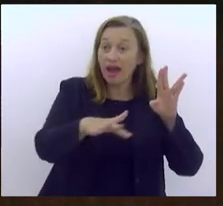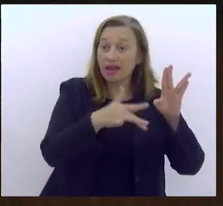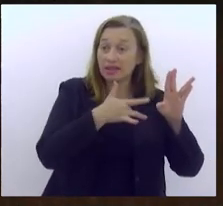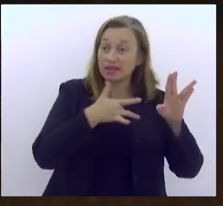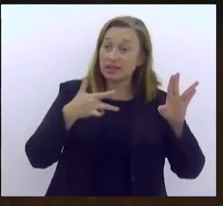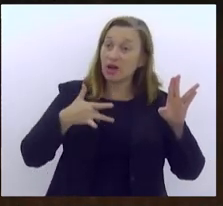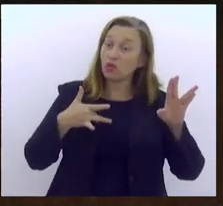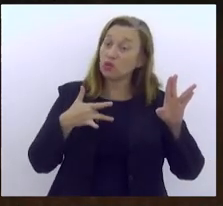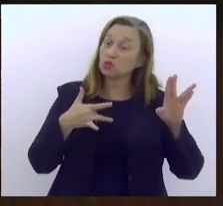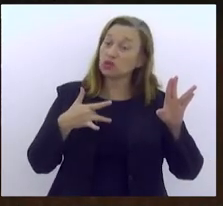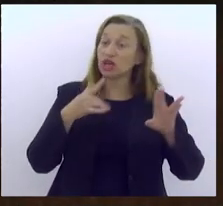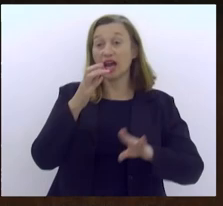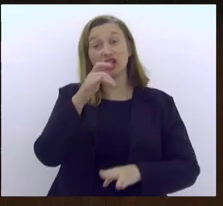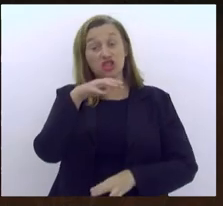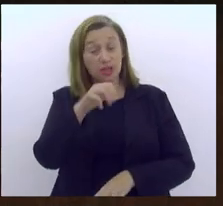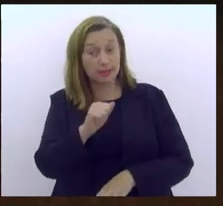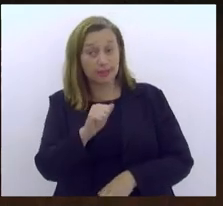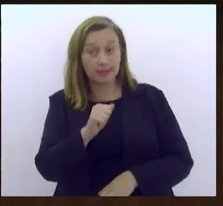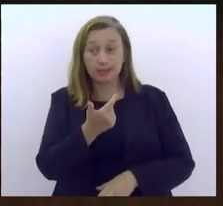Saúde, não tem